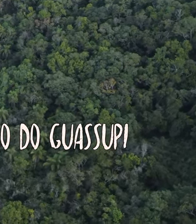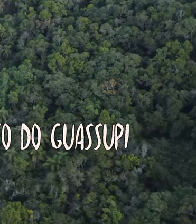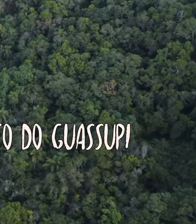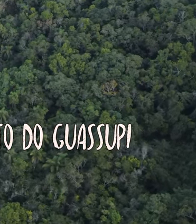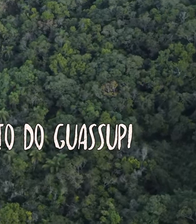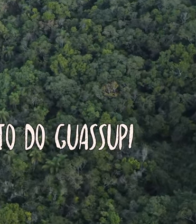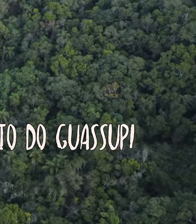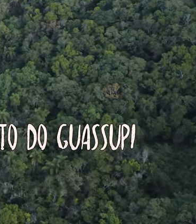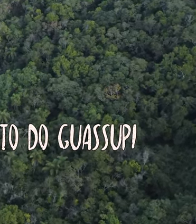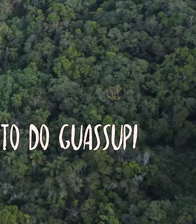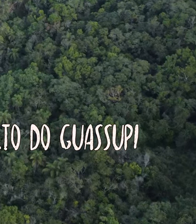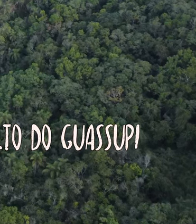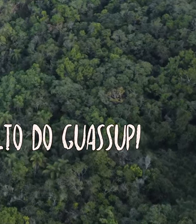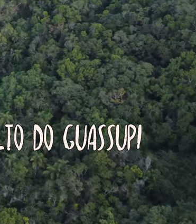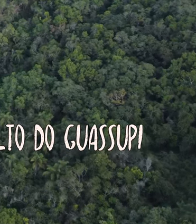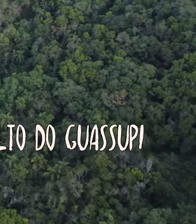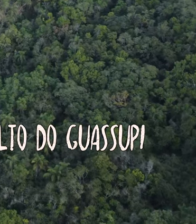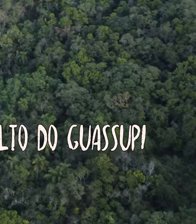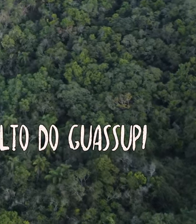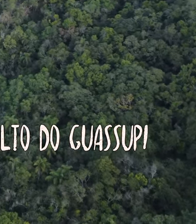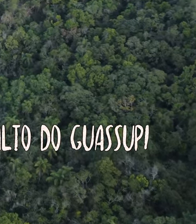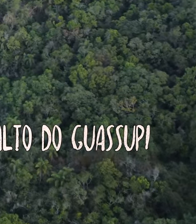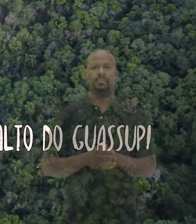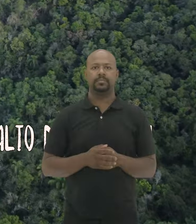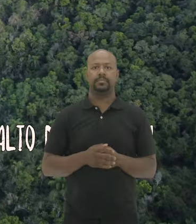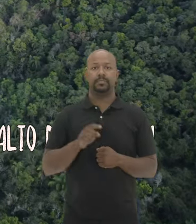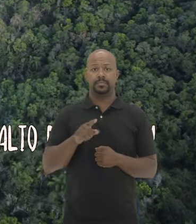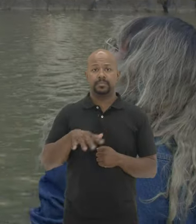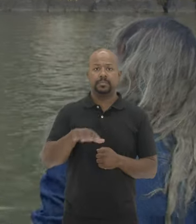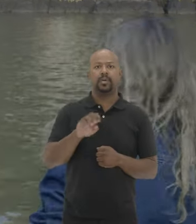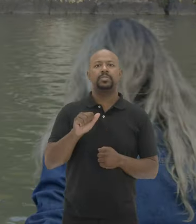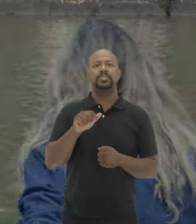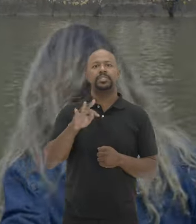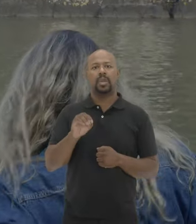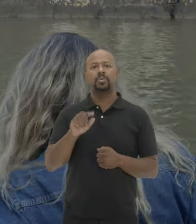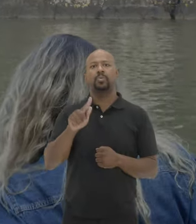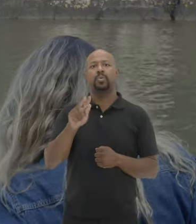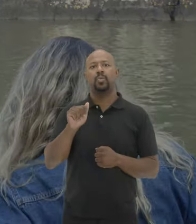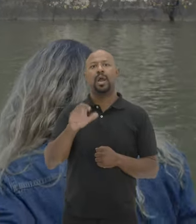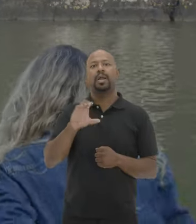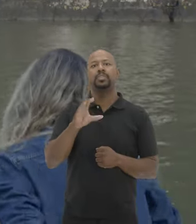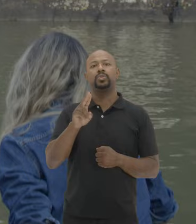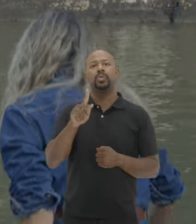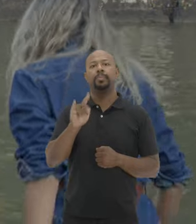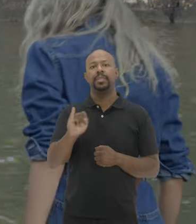Guaçuí a imagem é de natureza exuberante com a mata fechada cortada pelo Rio esse é o salto do Iguaçu